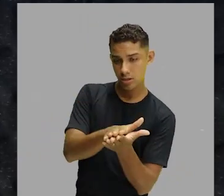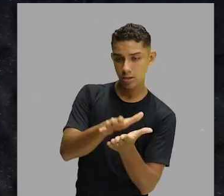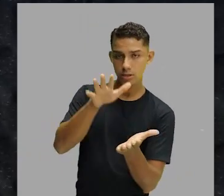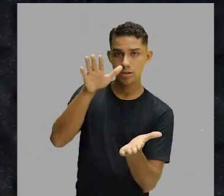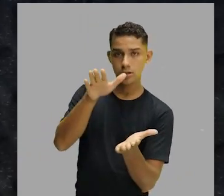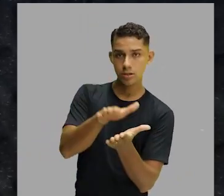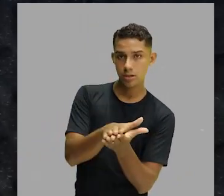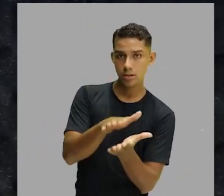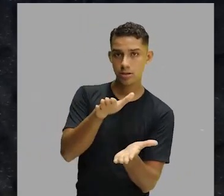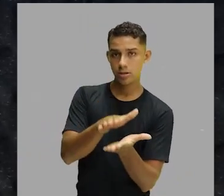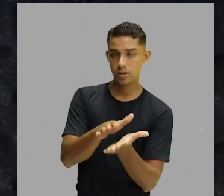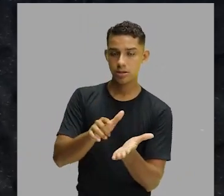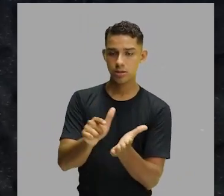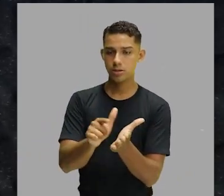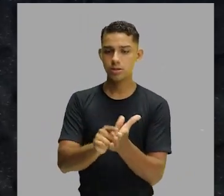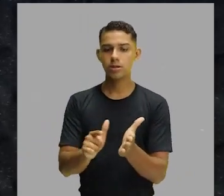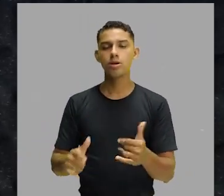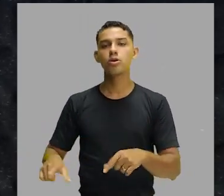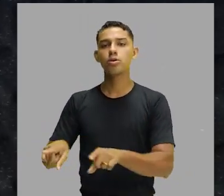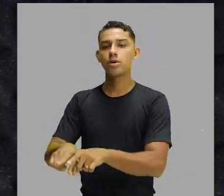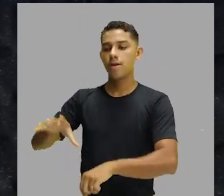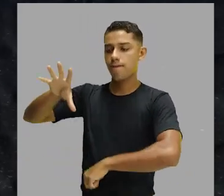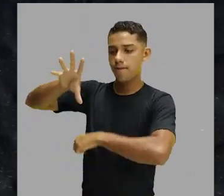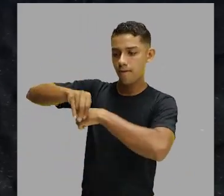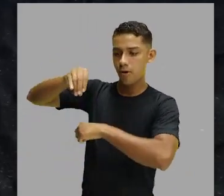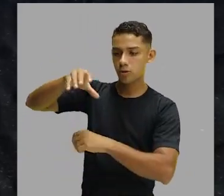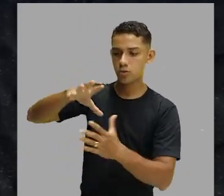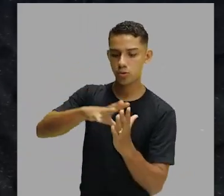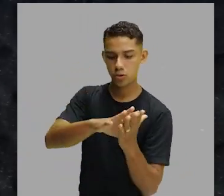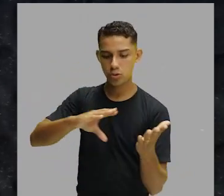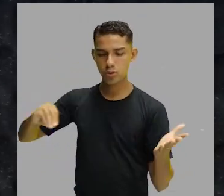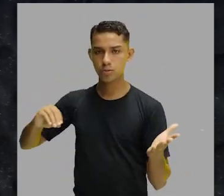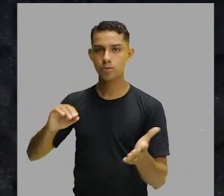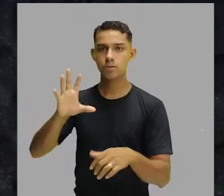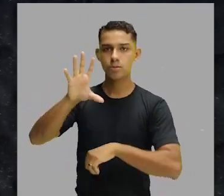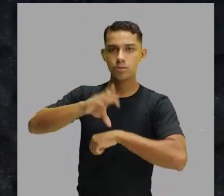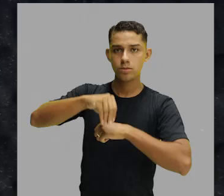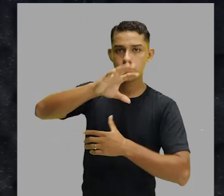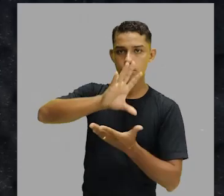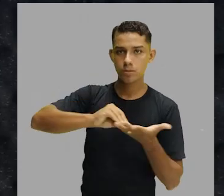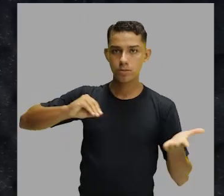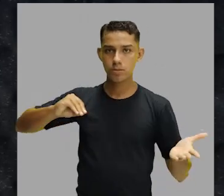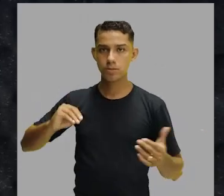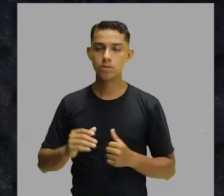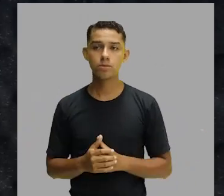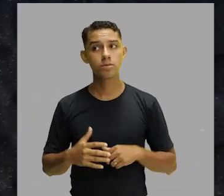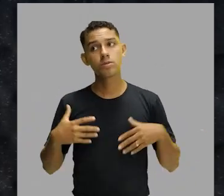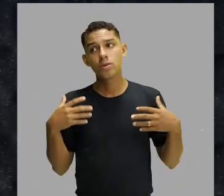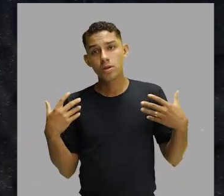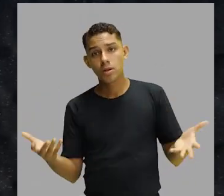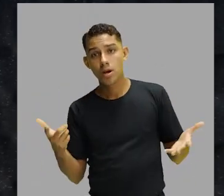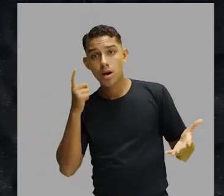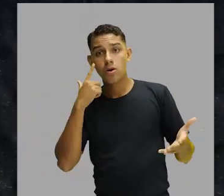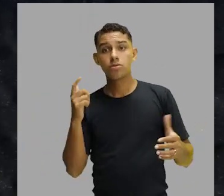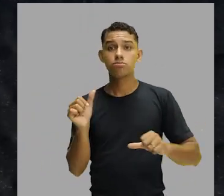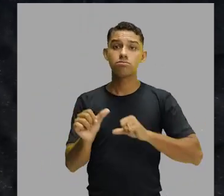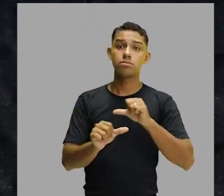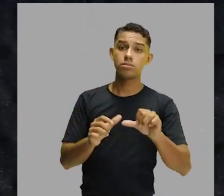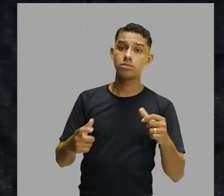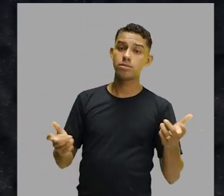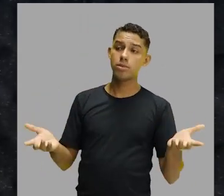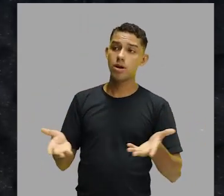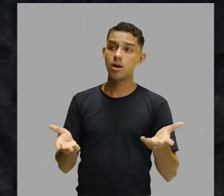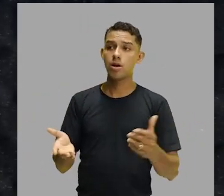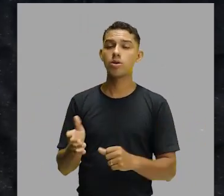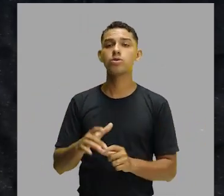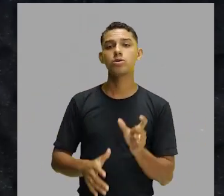de xerocopiadora, de fotocopiadora, na verdade, aquilo é uma fotocópia. Aí a gente